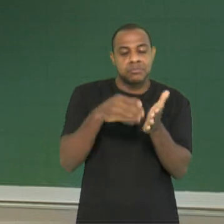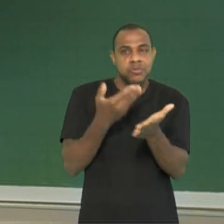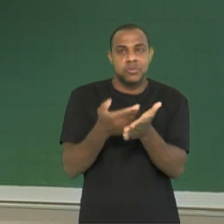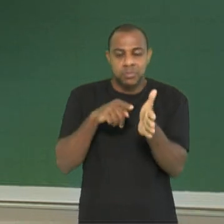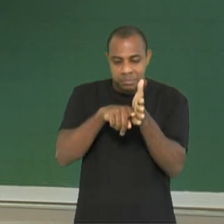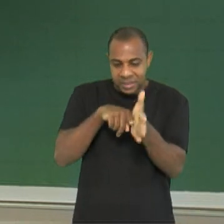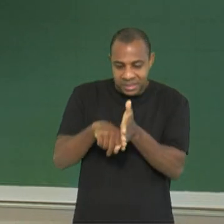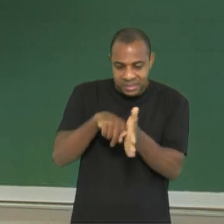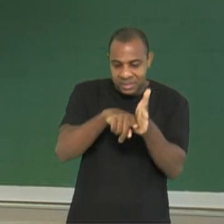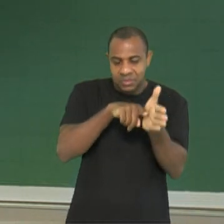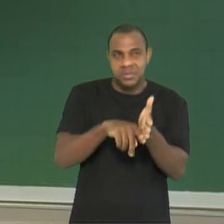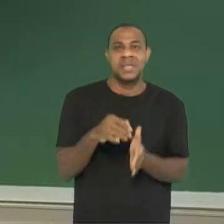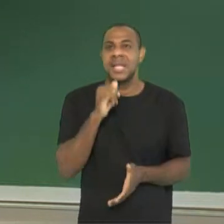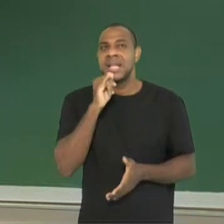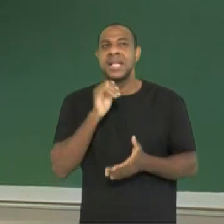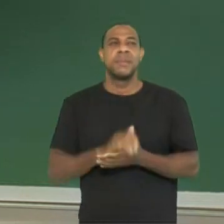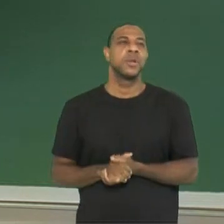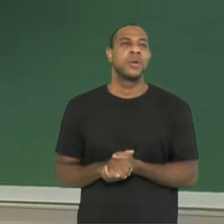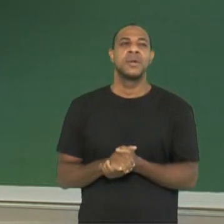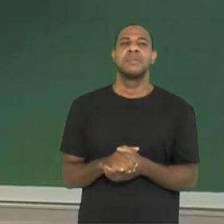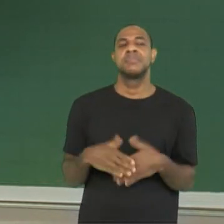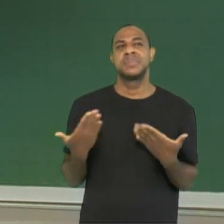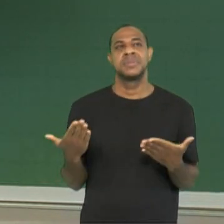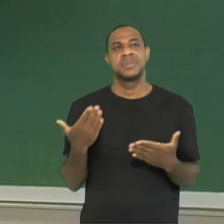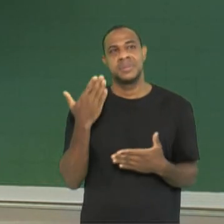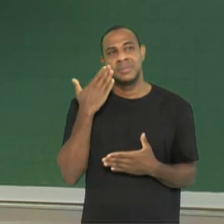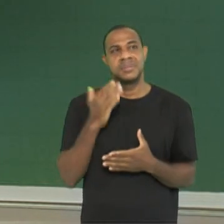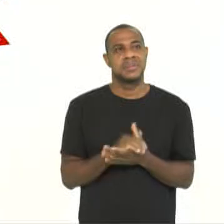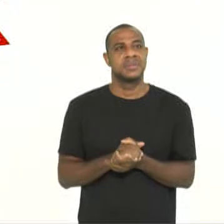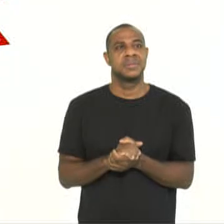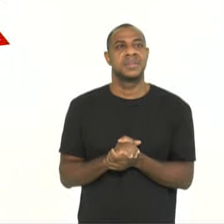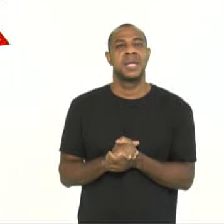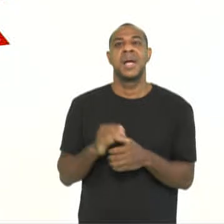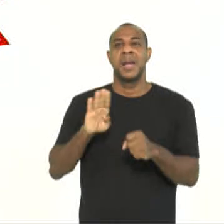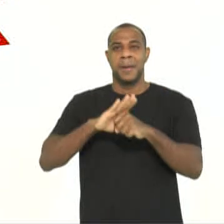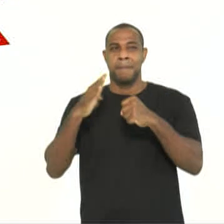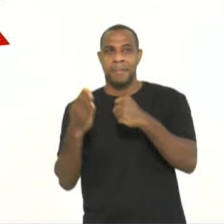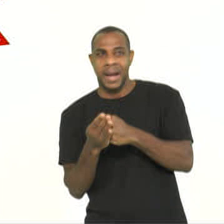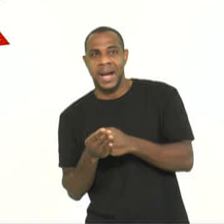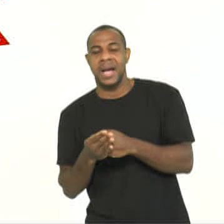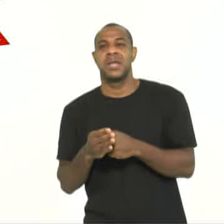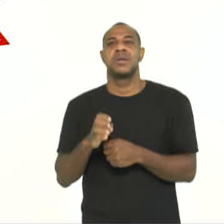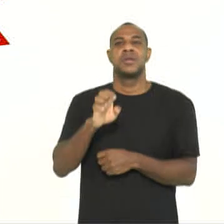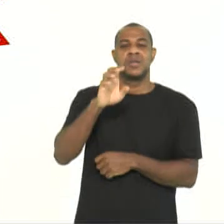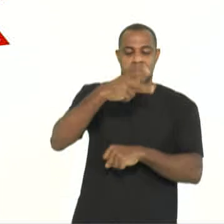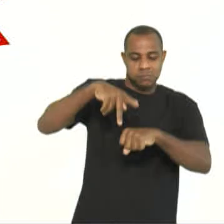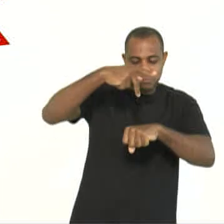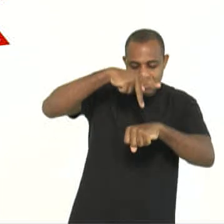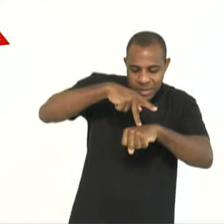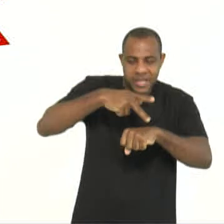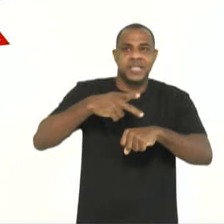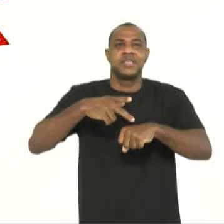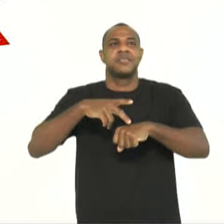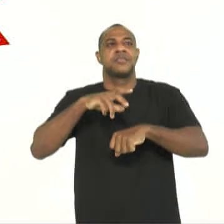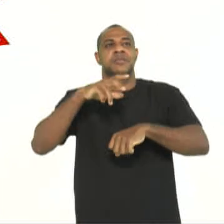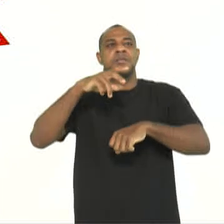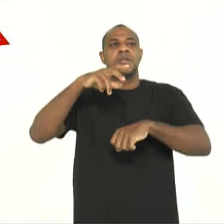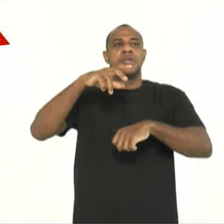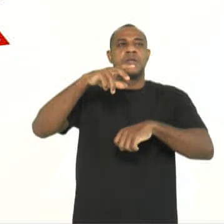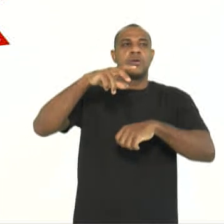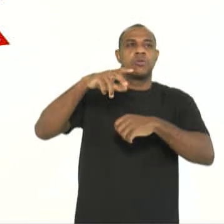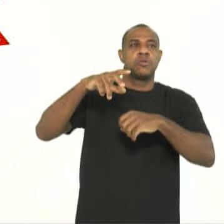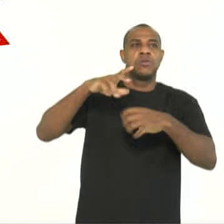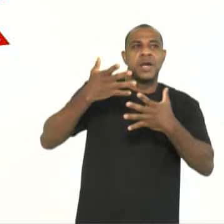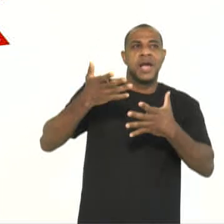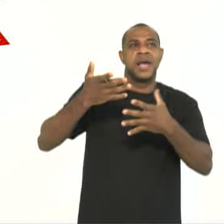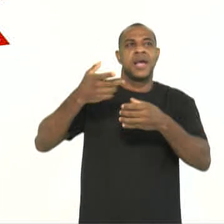estar falando, por exemplo, como você pode ver do lado esquerdo, bairro, município, estado, país e continente. Nós temos bairro